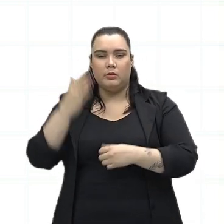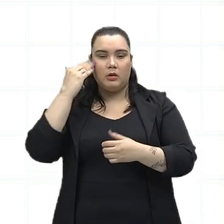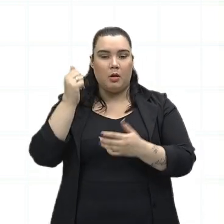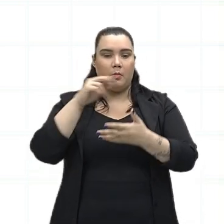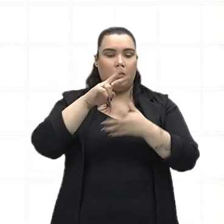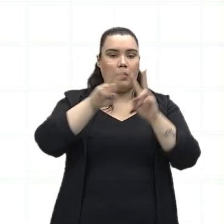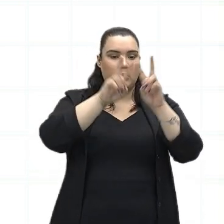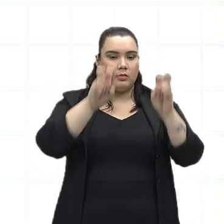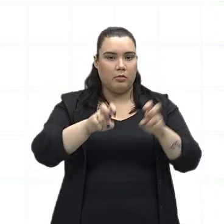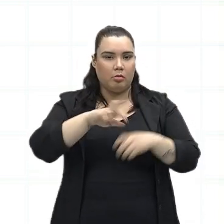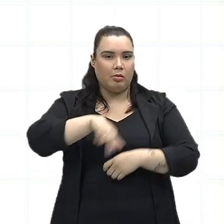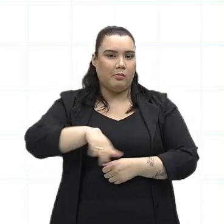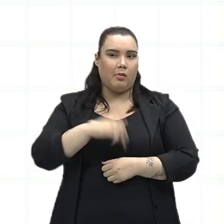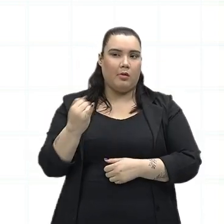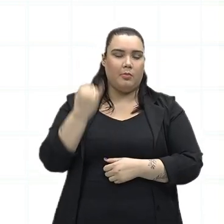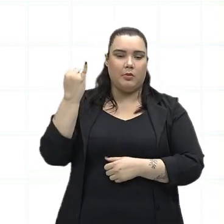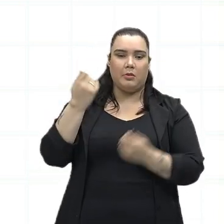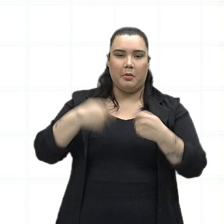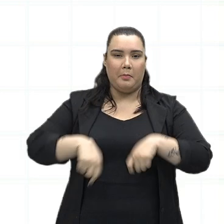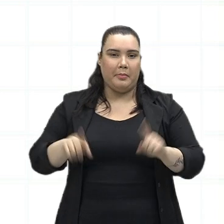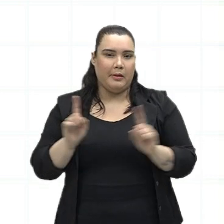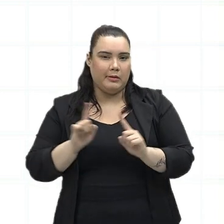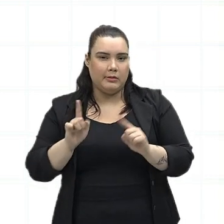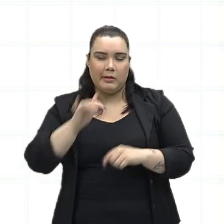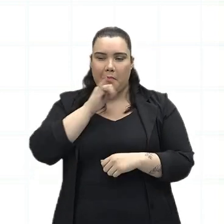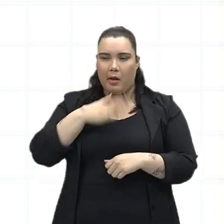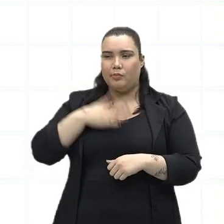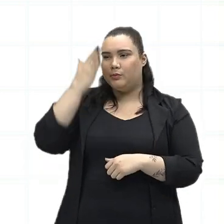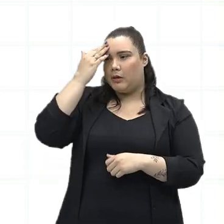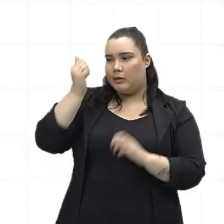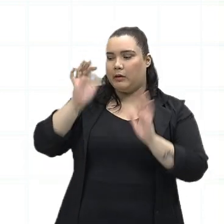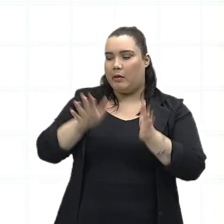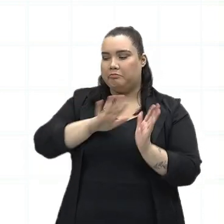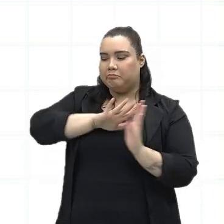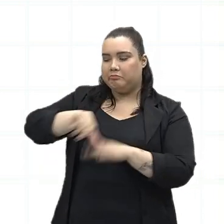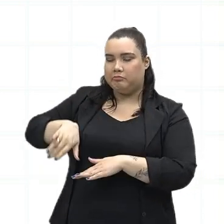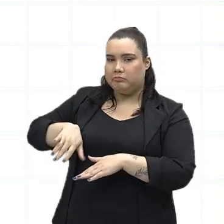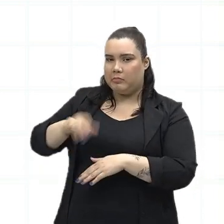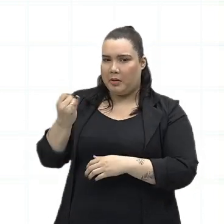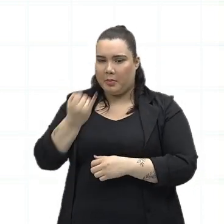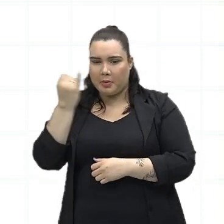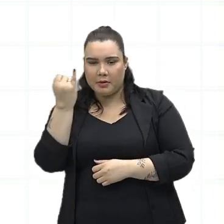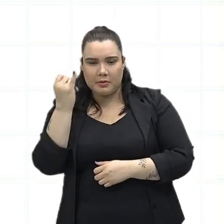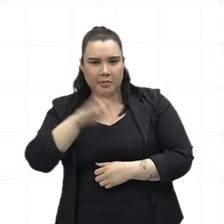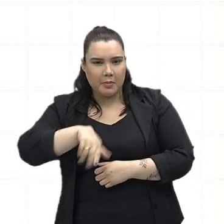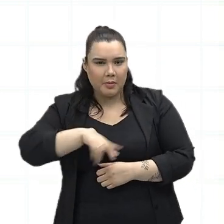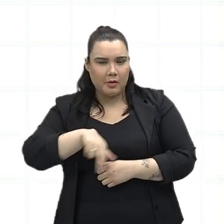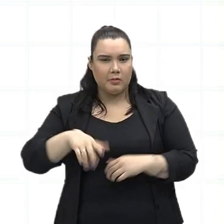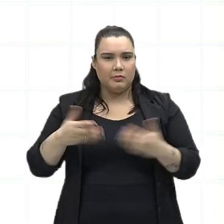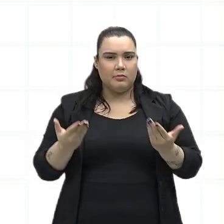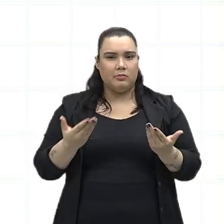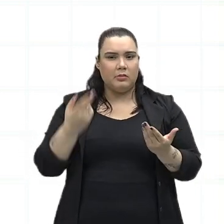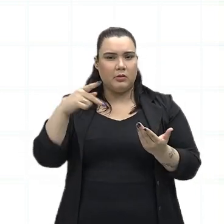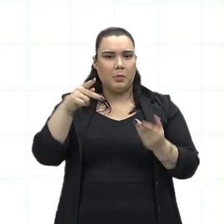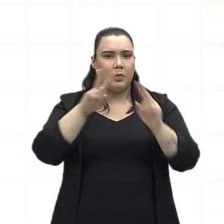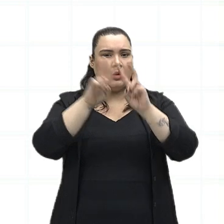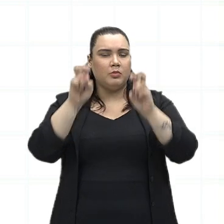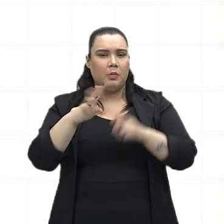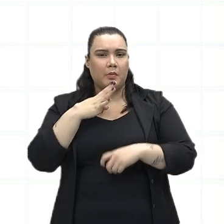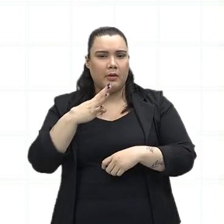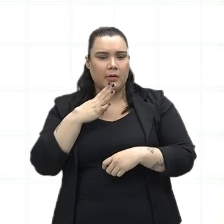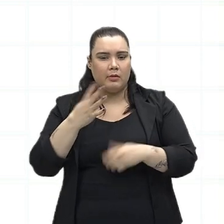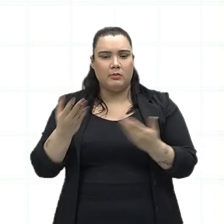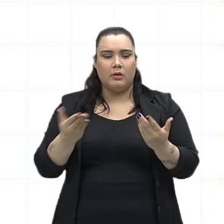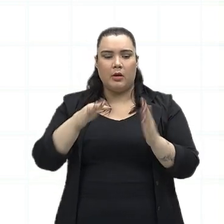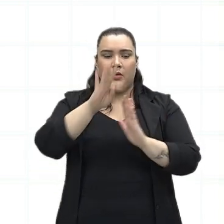assunto. Não é importante? Então, usar seu conhecimento prévio sobre o assunto não é importante? Então, tudo que você conhece sobre um assunto. Então, o texto é